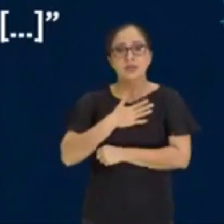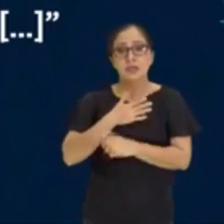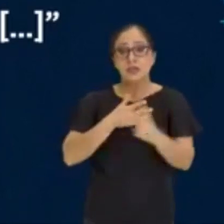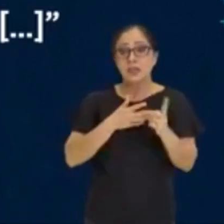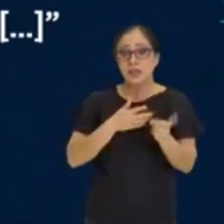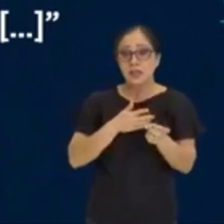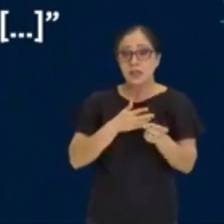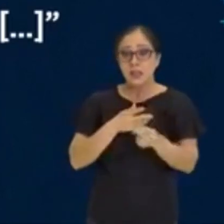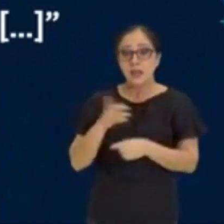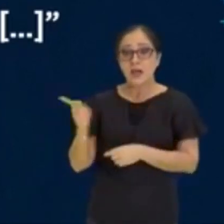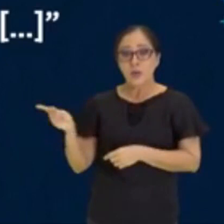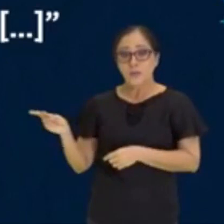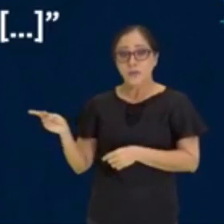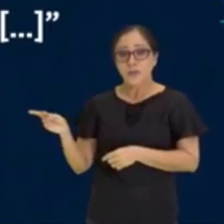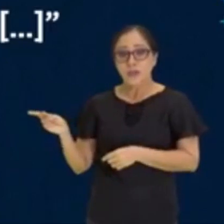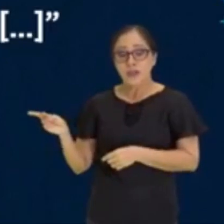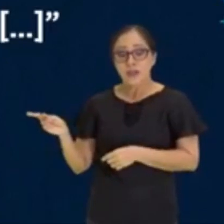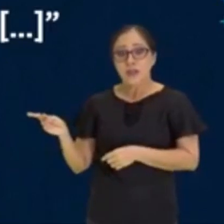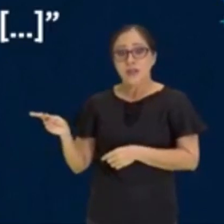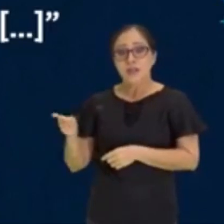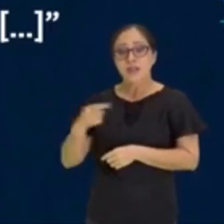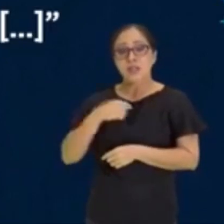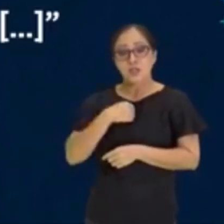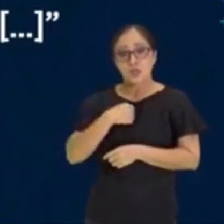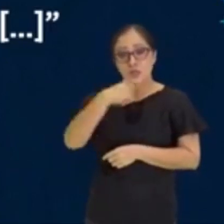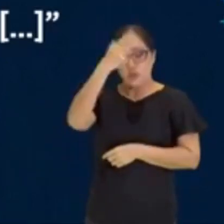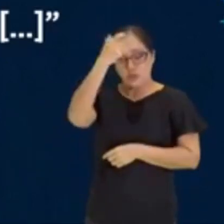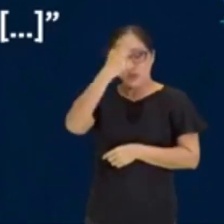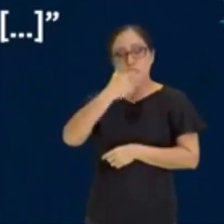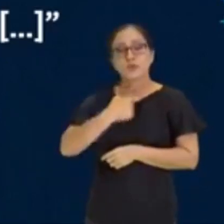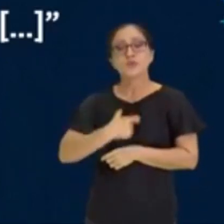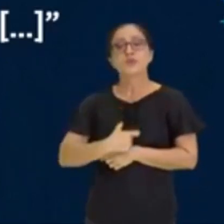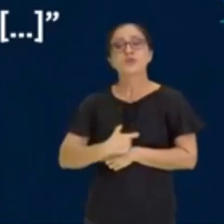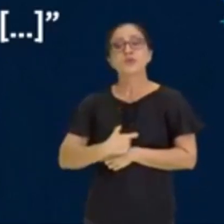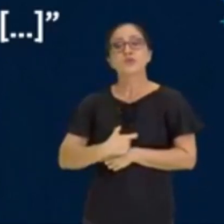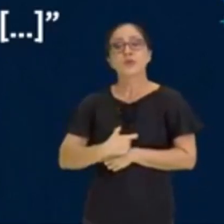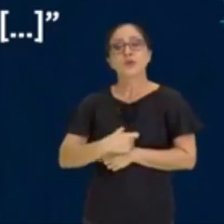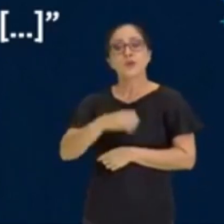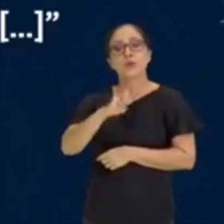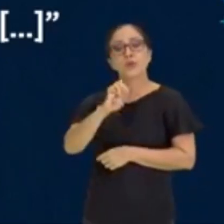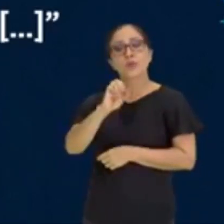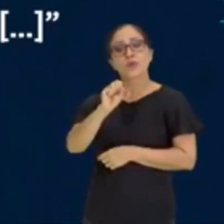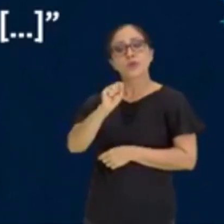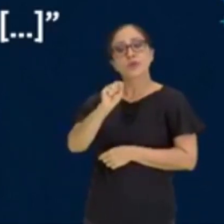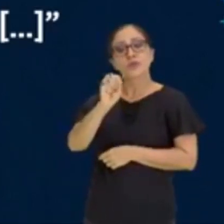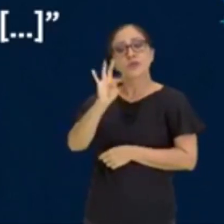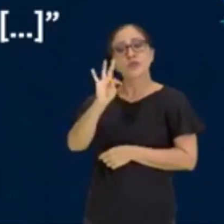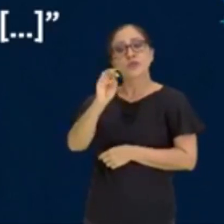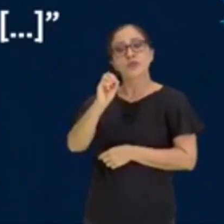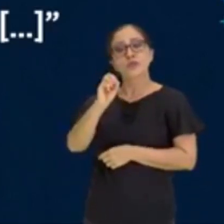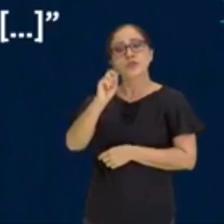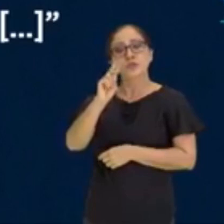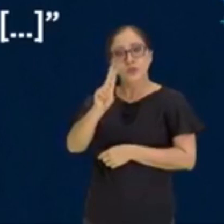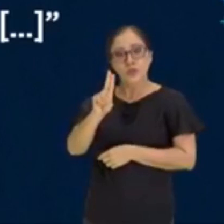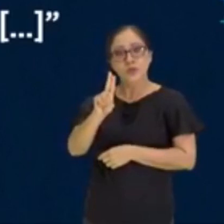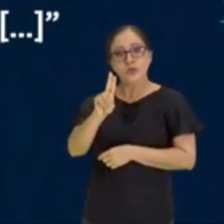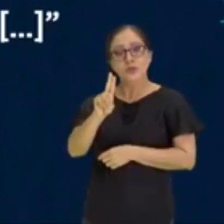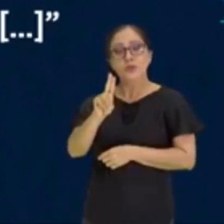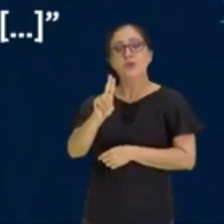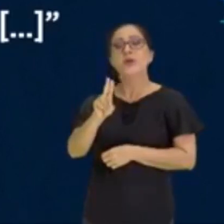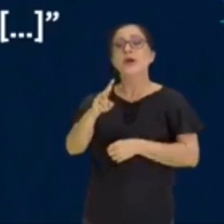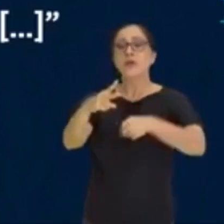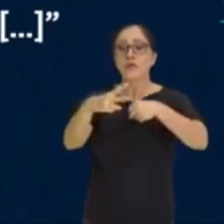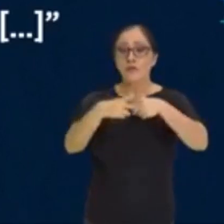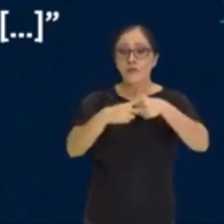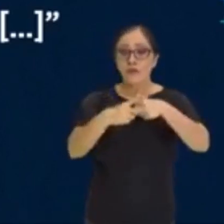verbo. Estou, que é o verbo estar no presente. Como só tem um verbo dentro do período,